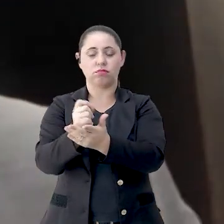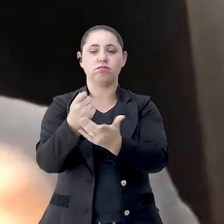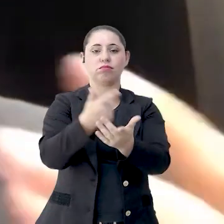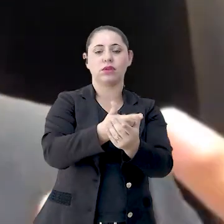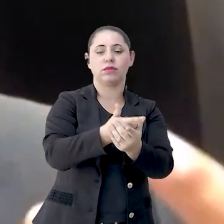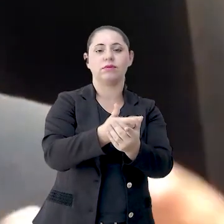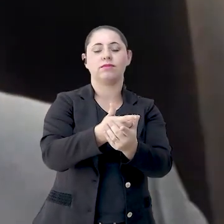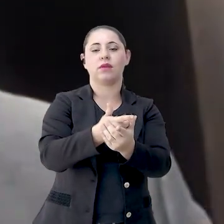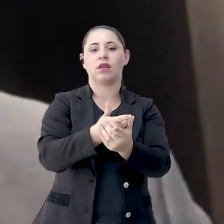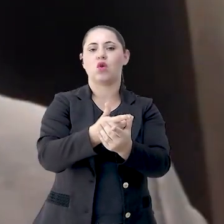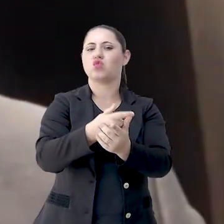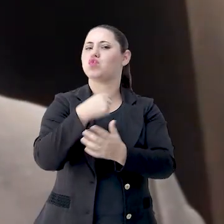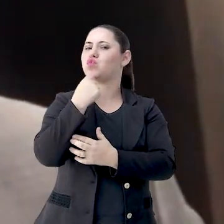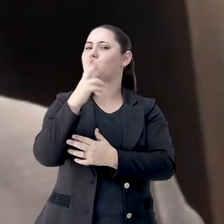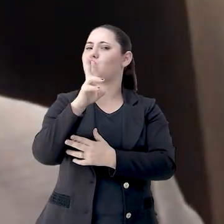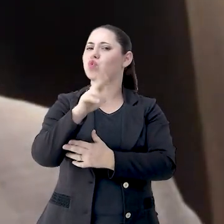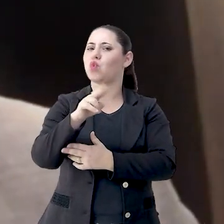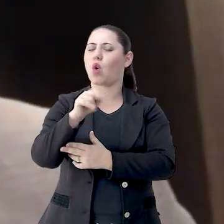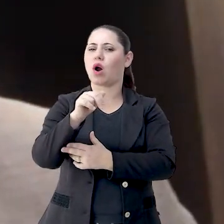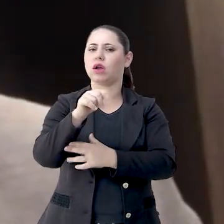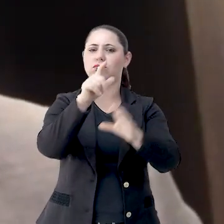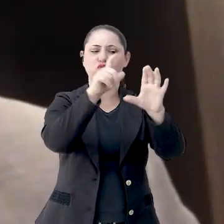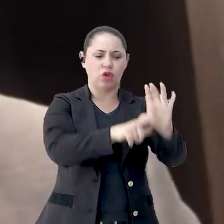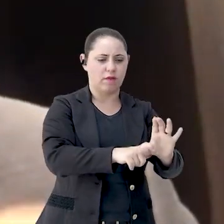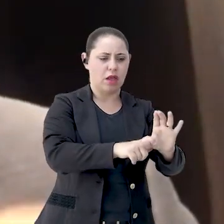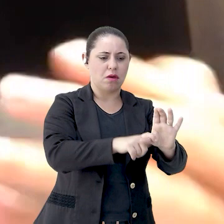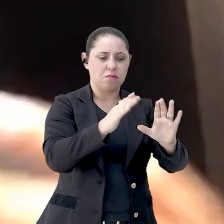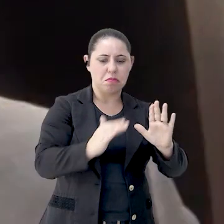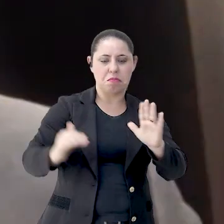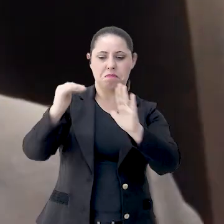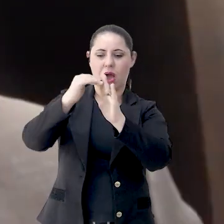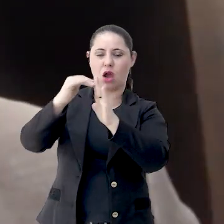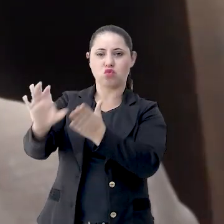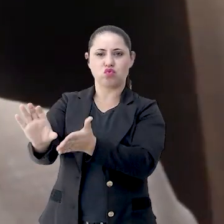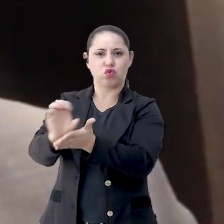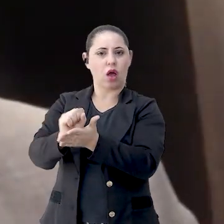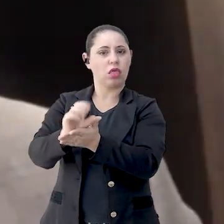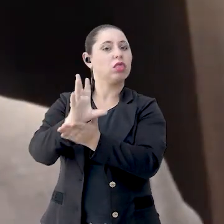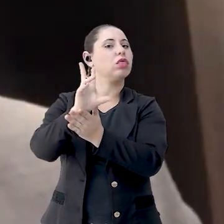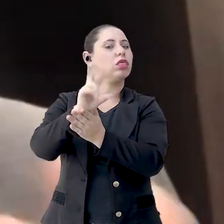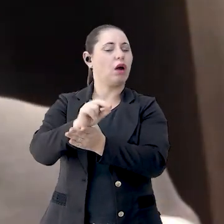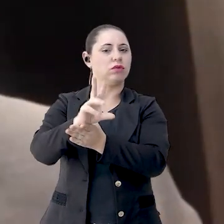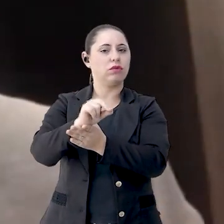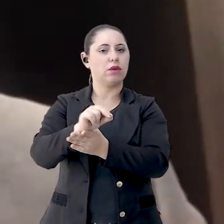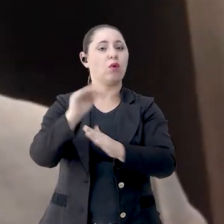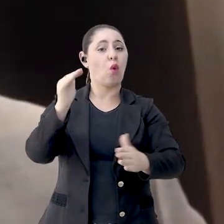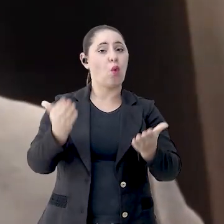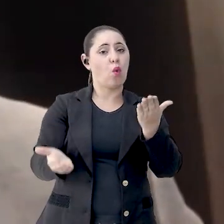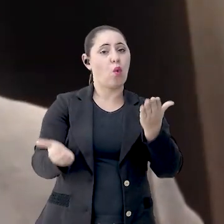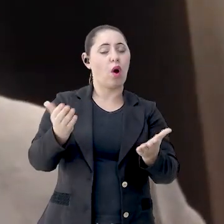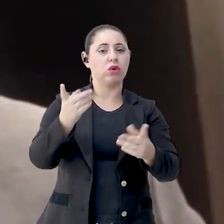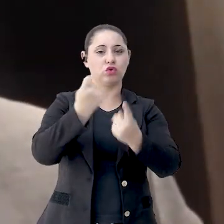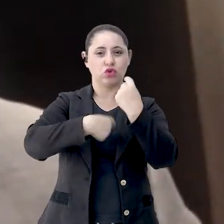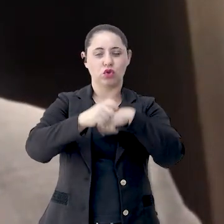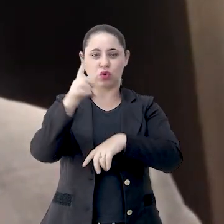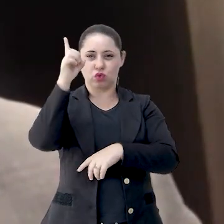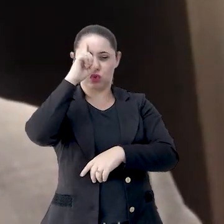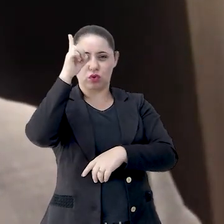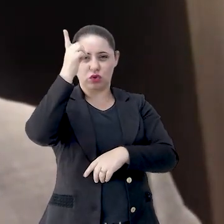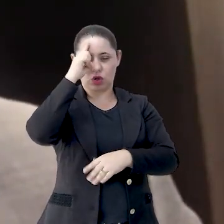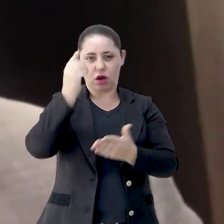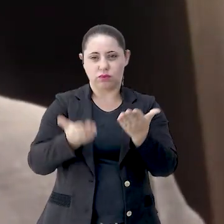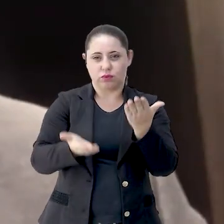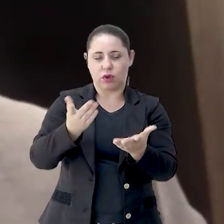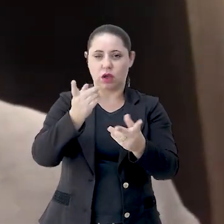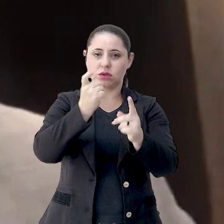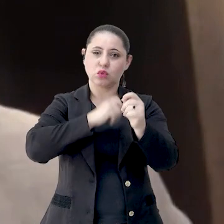municipais. Jamais as despesas podem ser superiores às receitas. O gestor, no dia a dia da